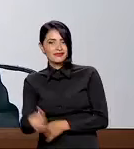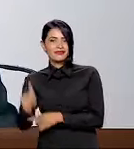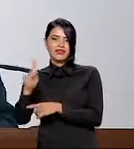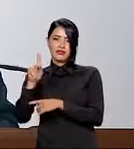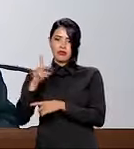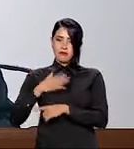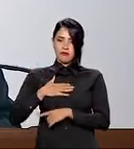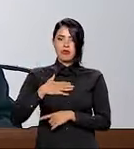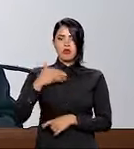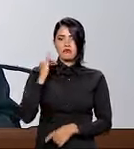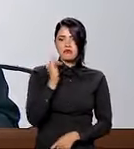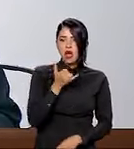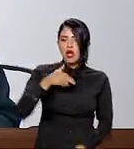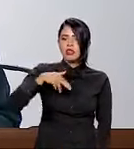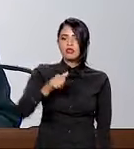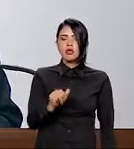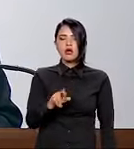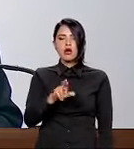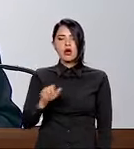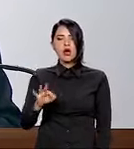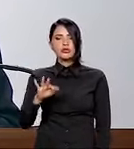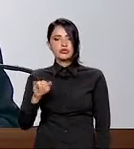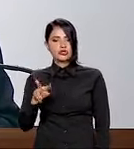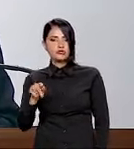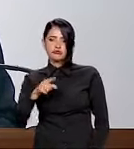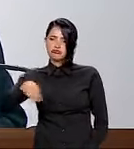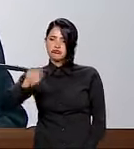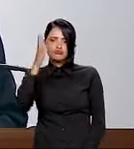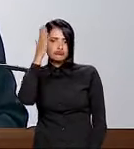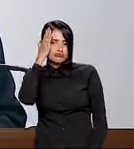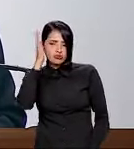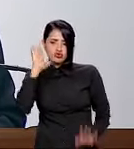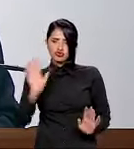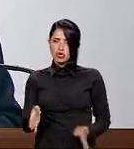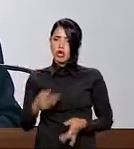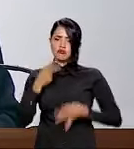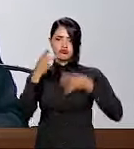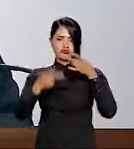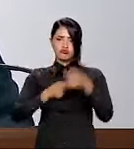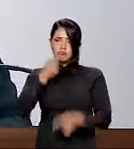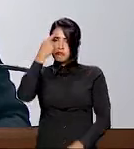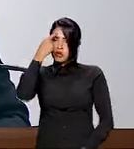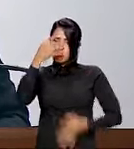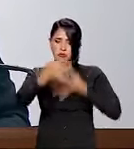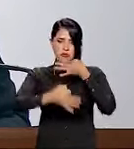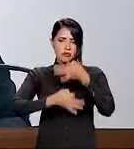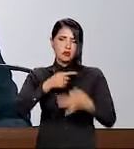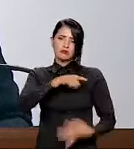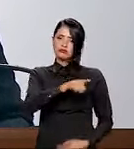minha narrativa, ou seja, todo mundo sabe o que eu falo e todo mundo sabe o que eu penso.